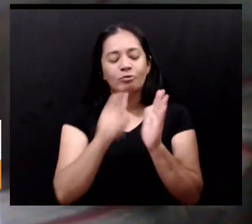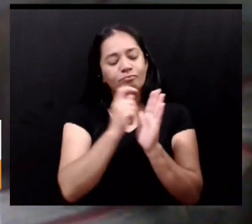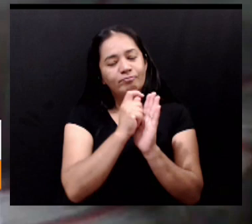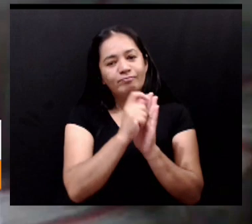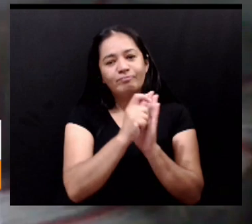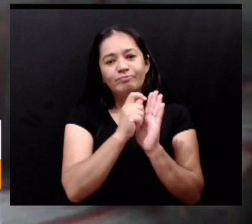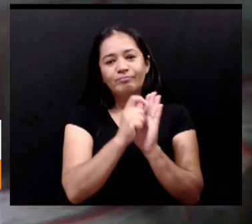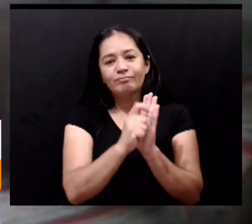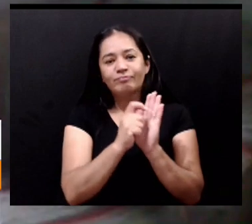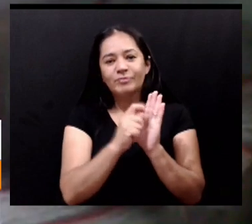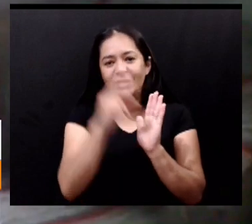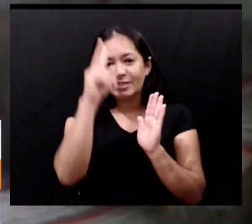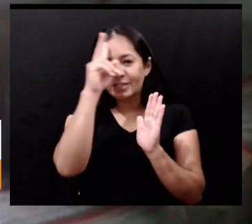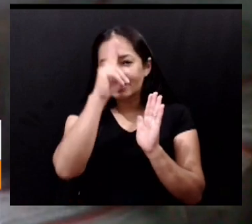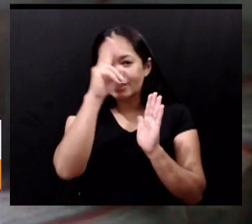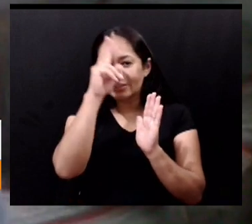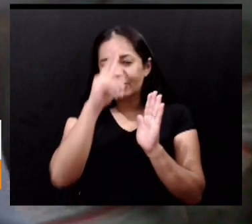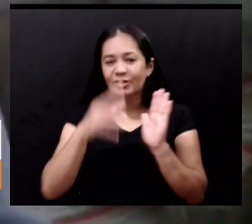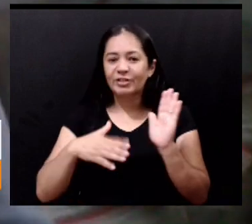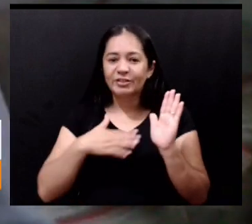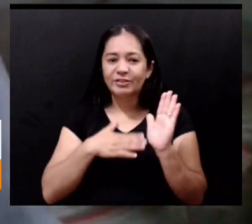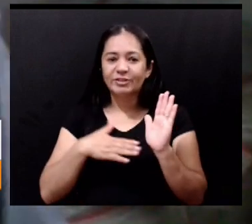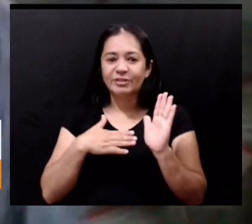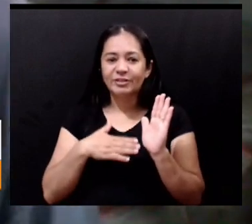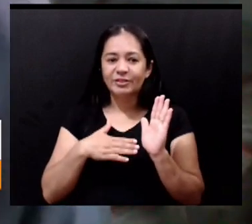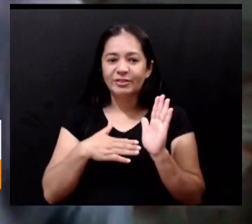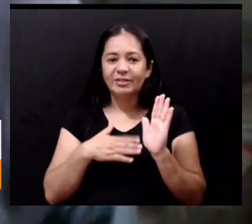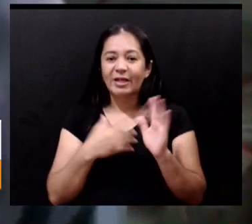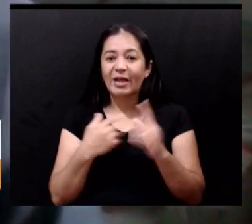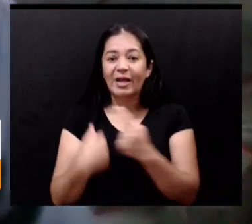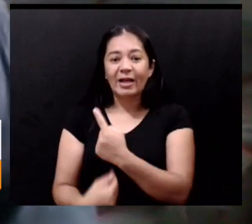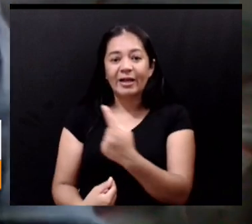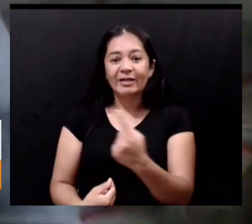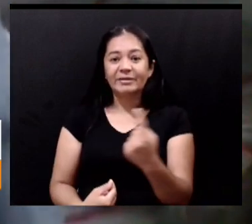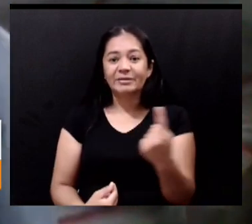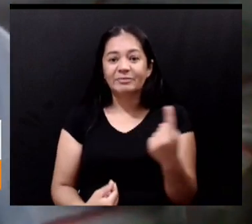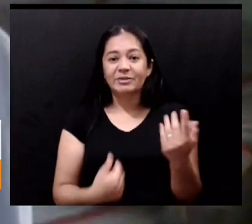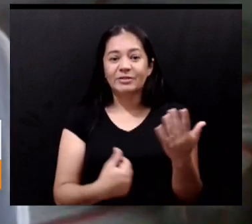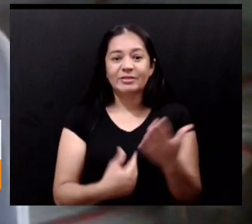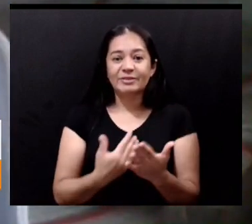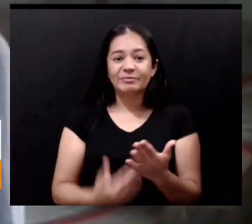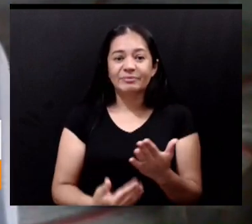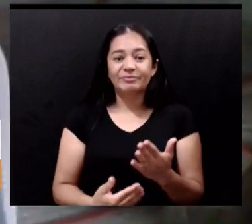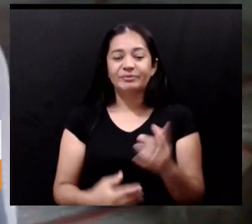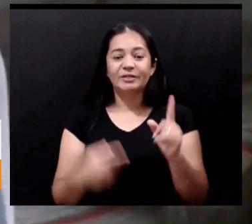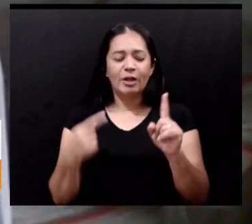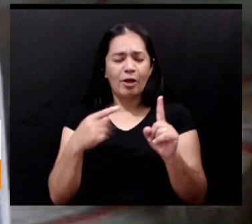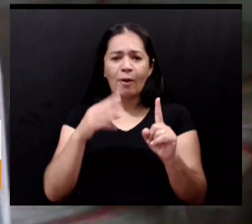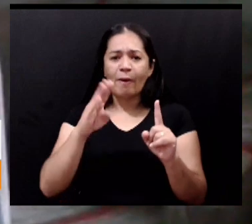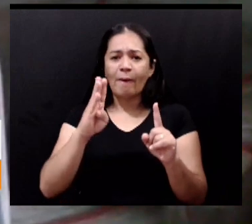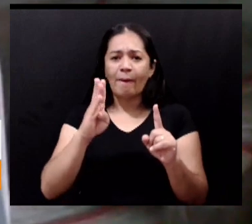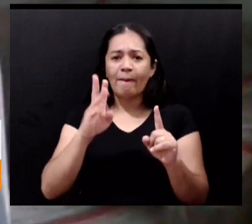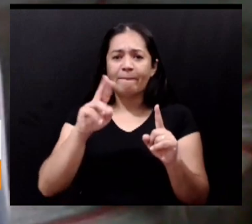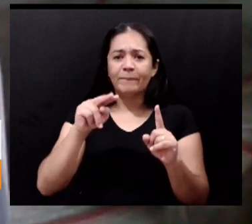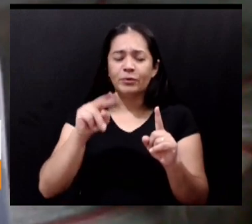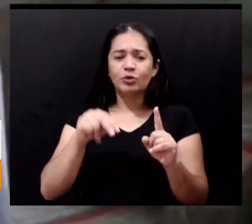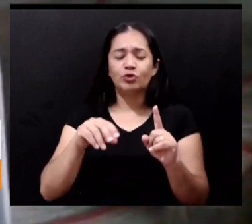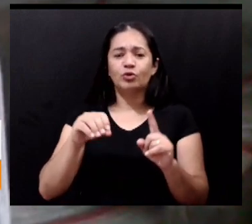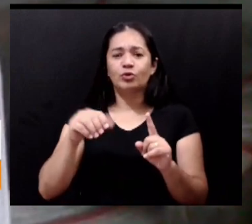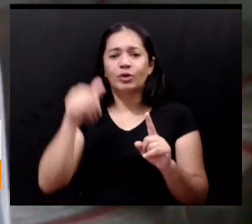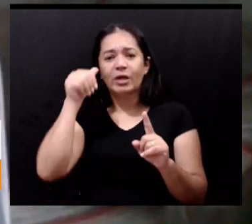gostosas que vivemos com aquela pessoa que perdemos. E aí, Bruno, né, você e sua irmã,